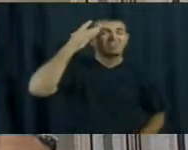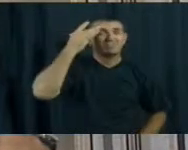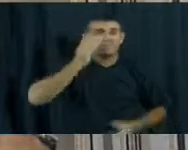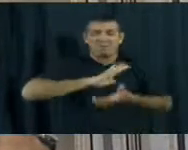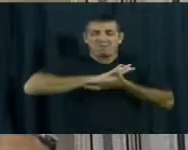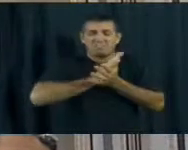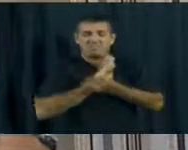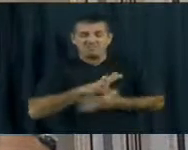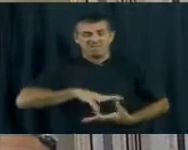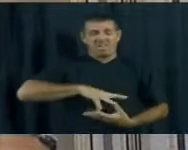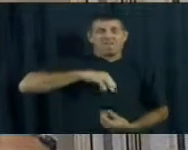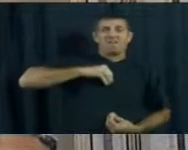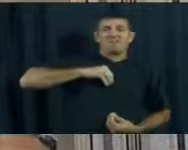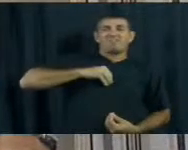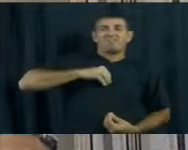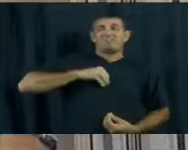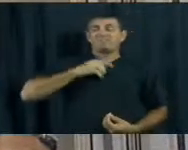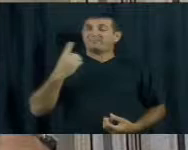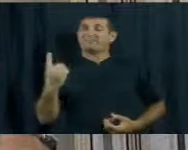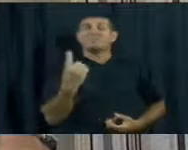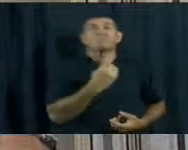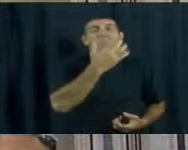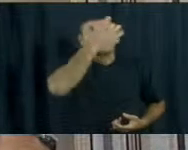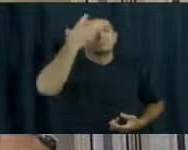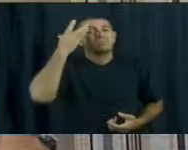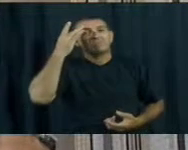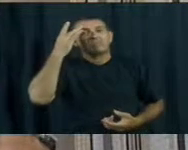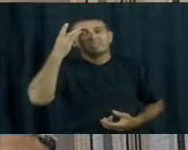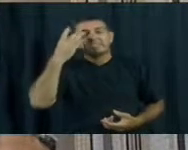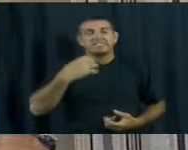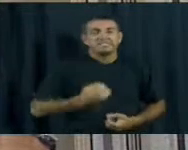à alma, né, de cada um. Isso é um